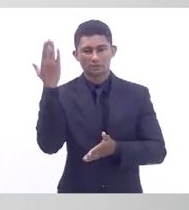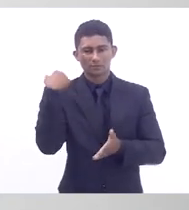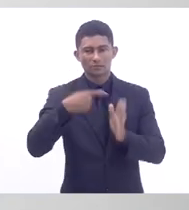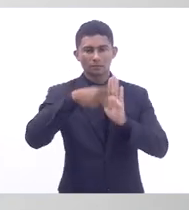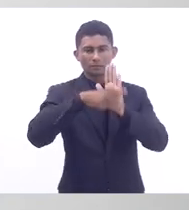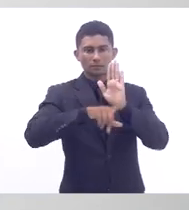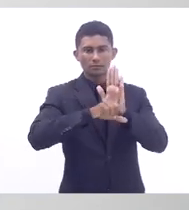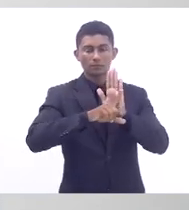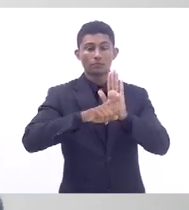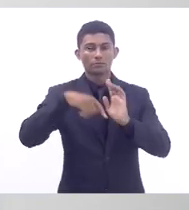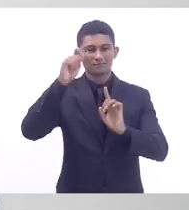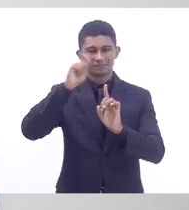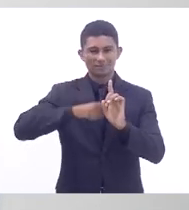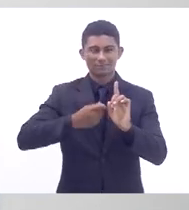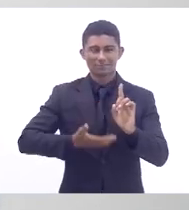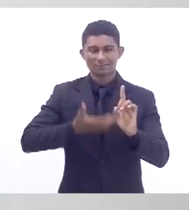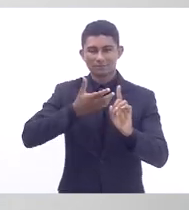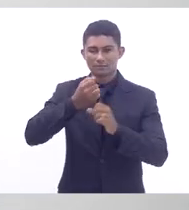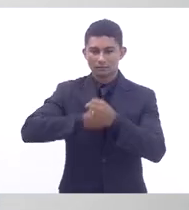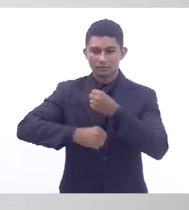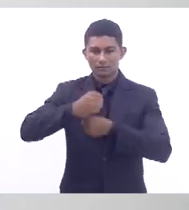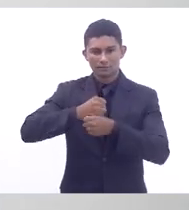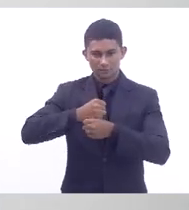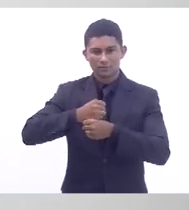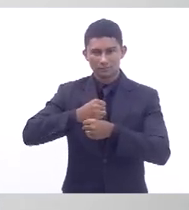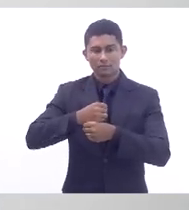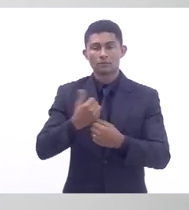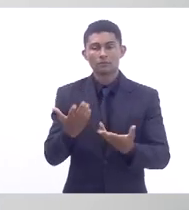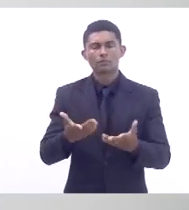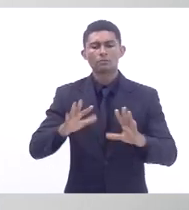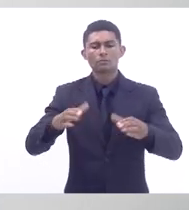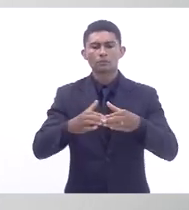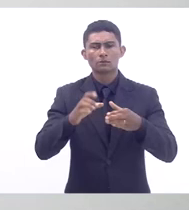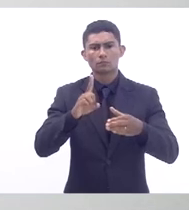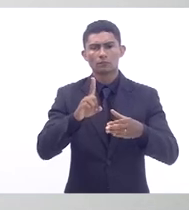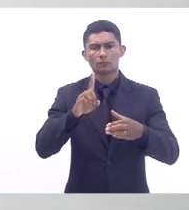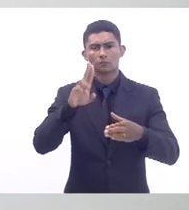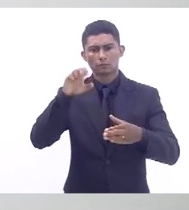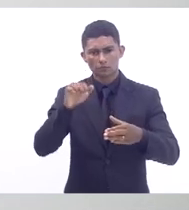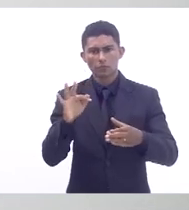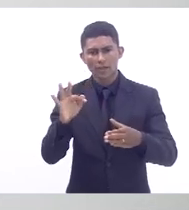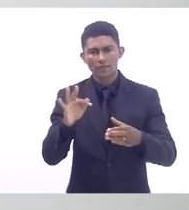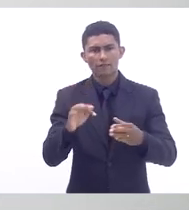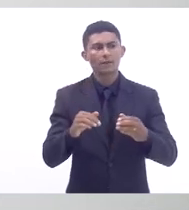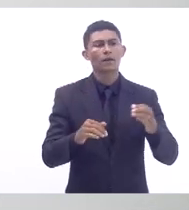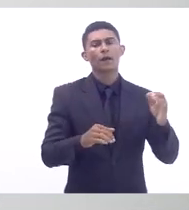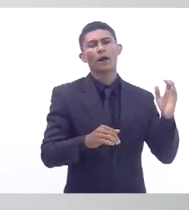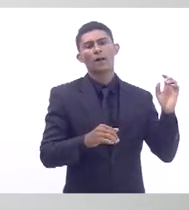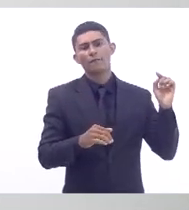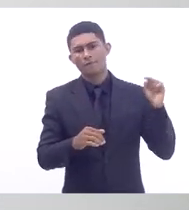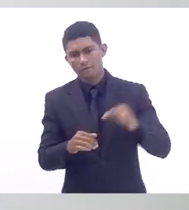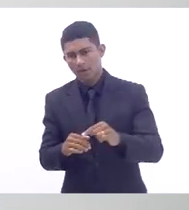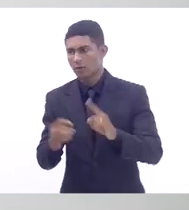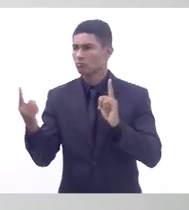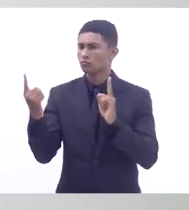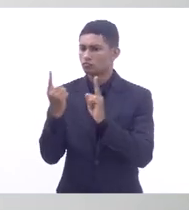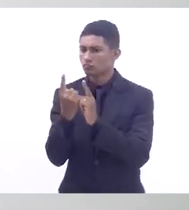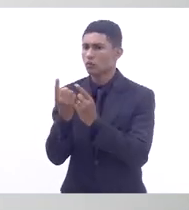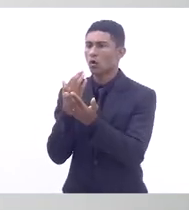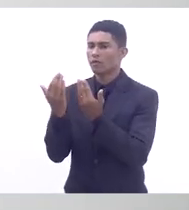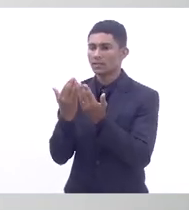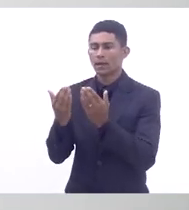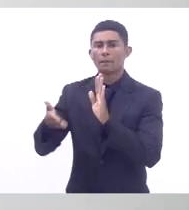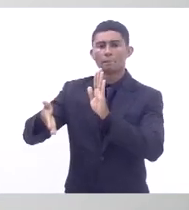em Pauta dezembro do ano passado o a doença que vem ao conversar com o deputado dauari parar de retirar de pauta